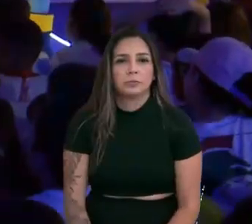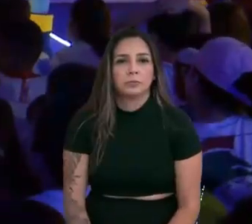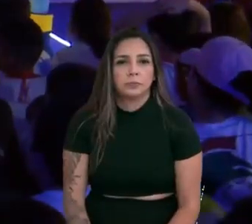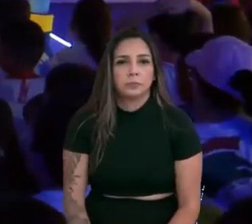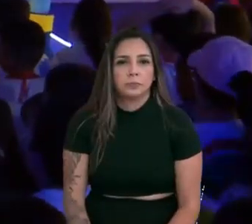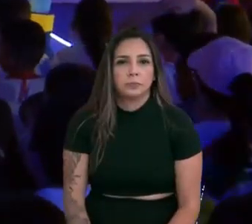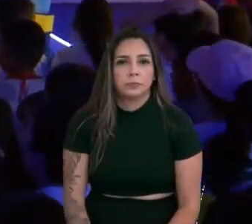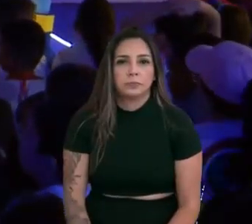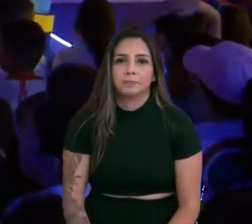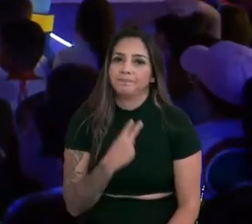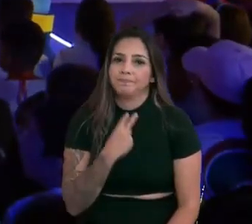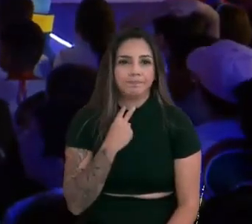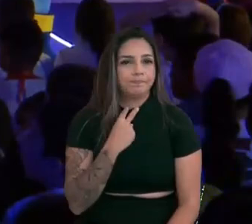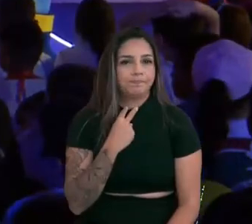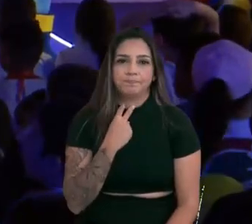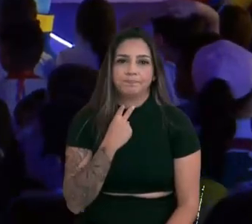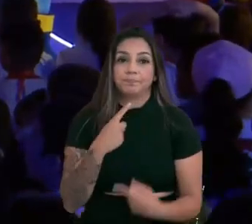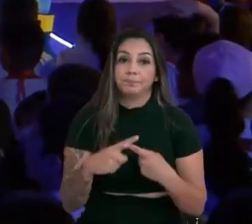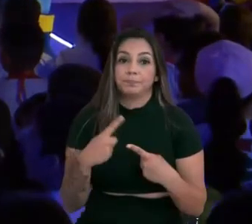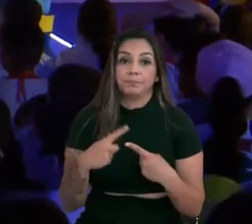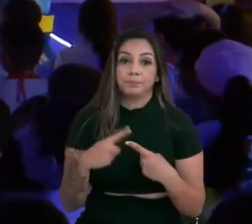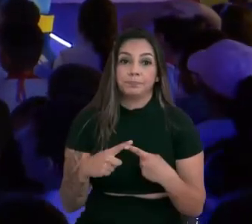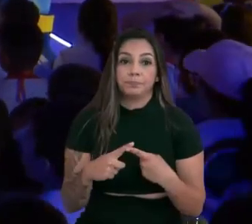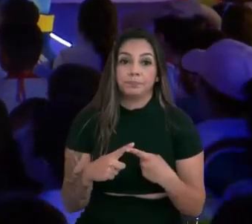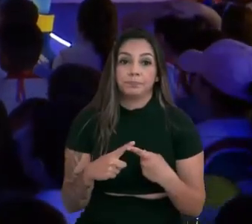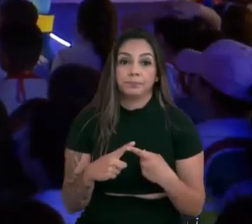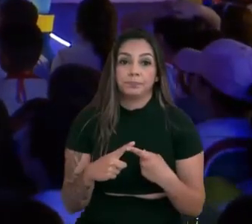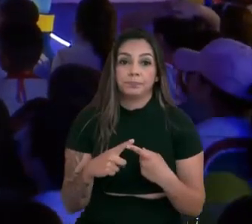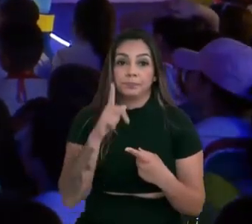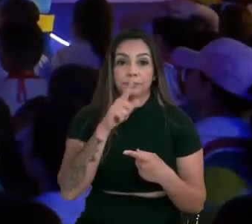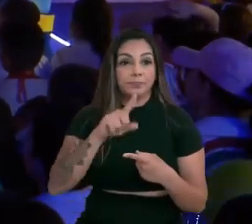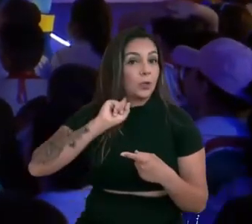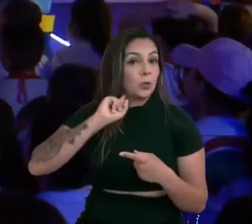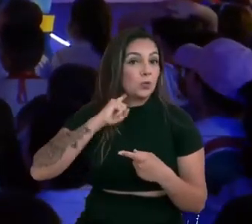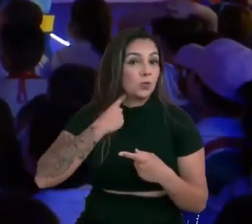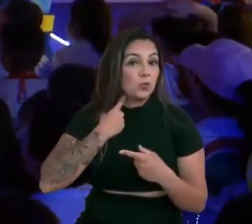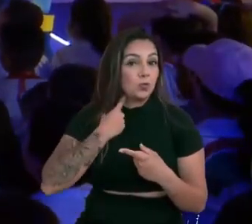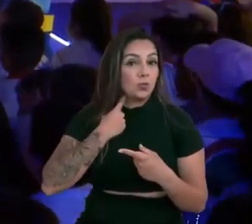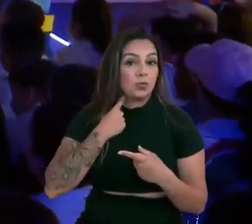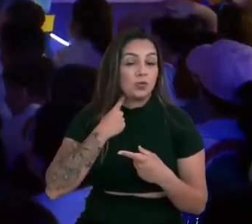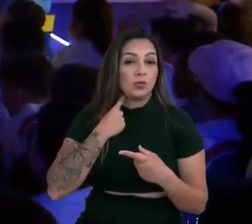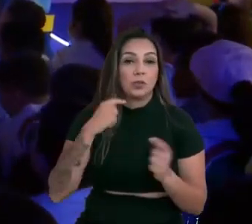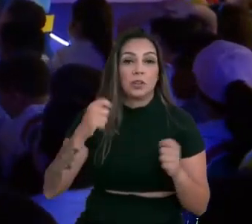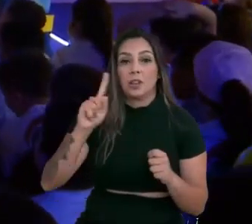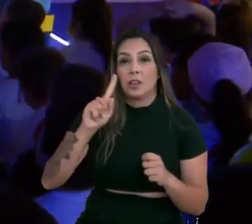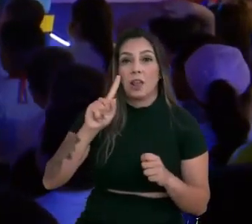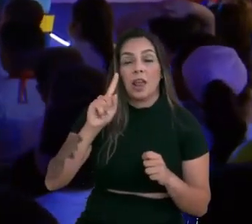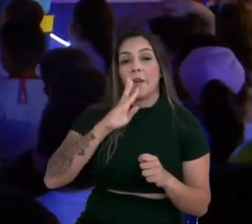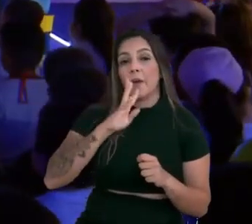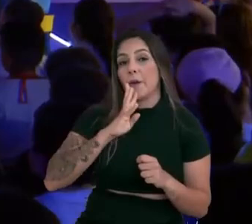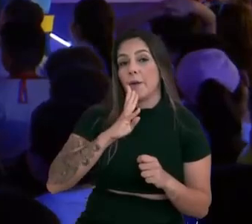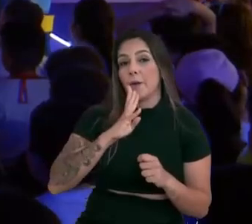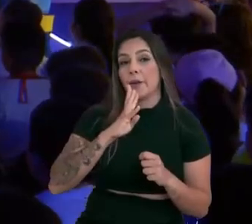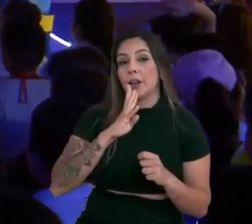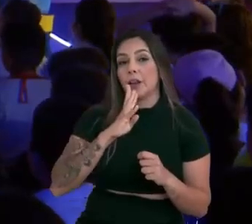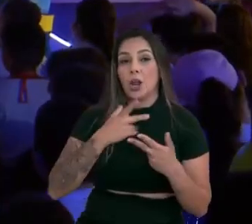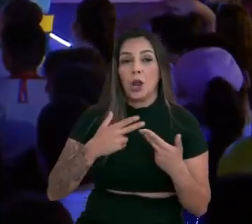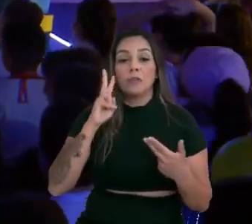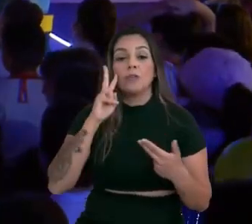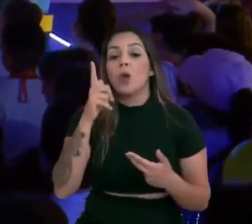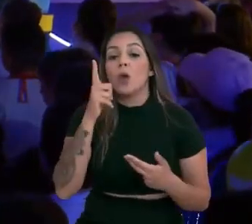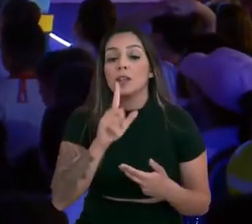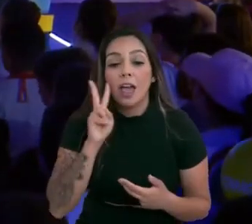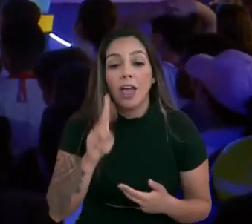Não pode, né? Por quê? A água está escura, não está dando para reconhecer muito bem se